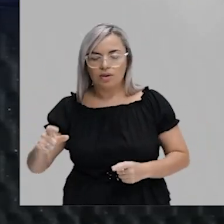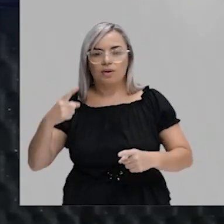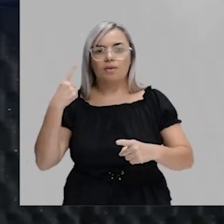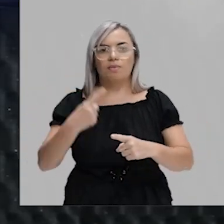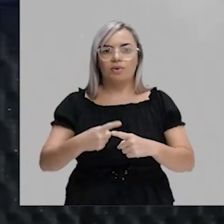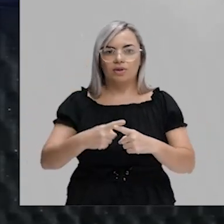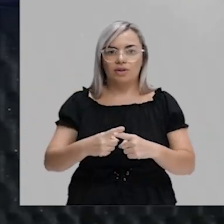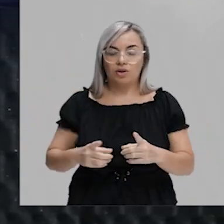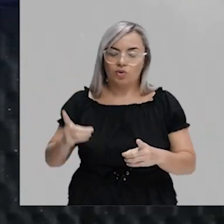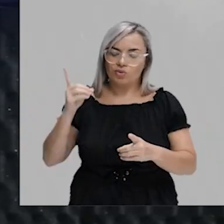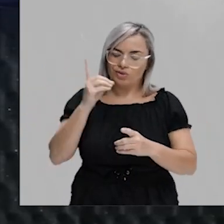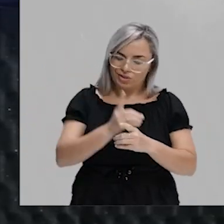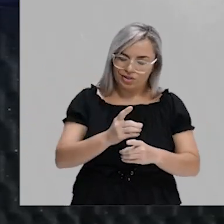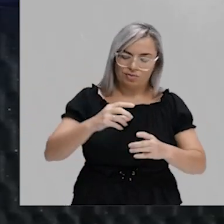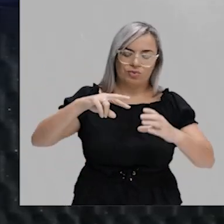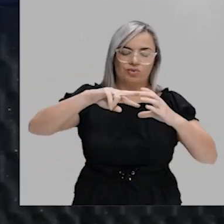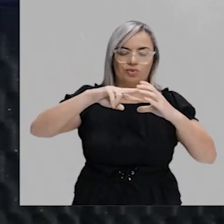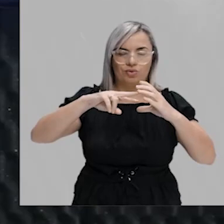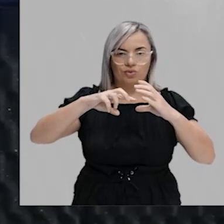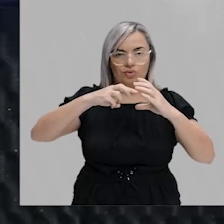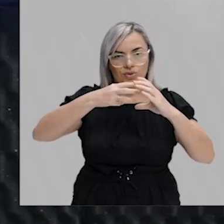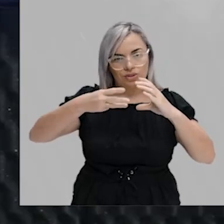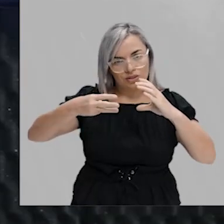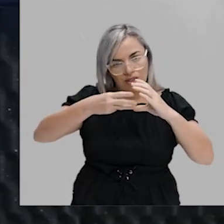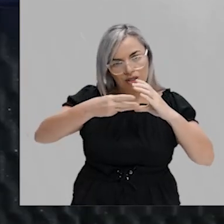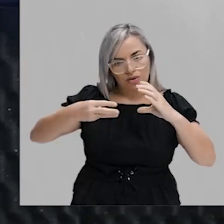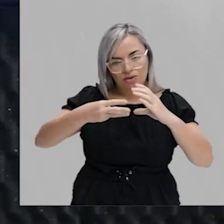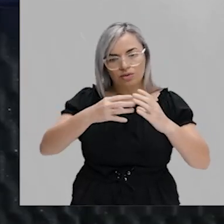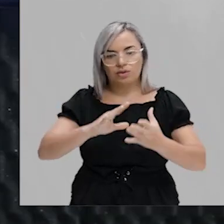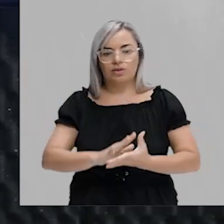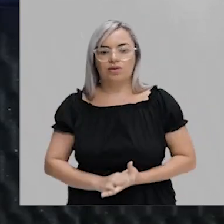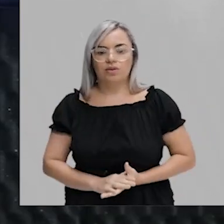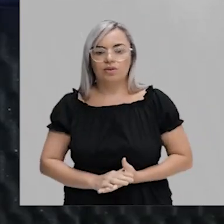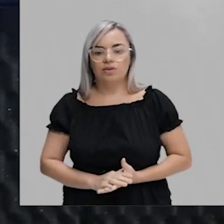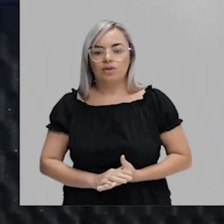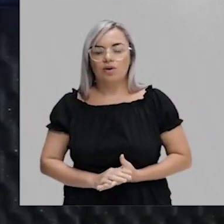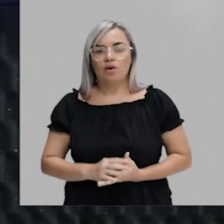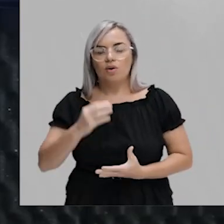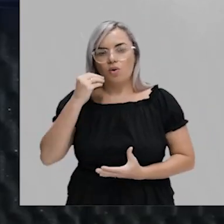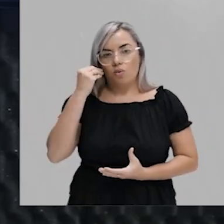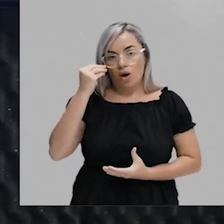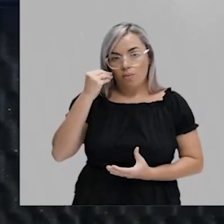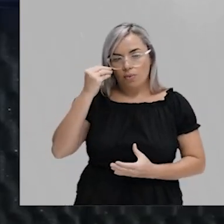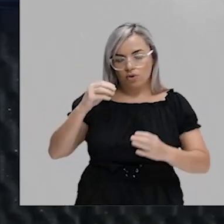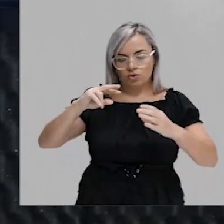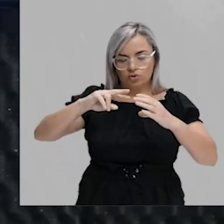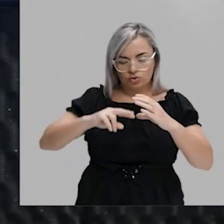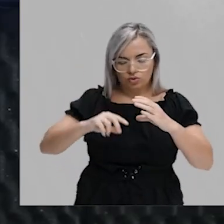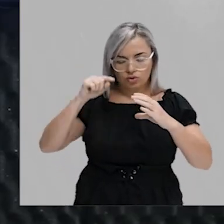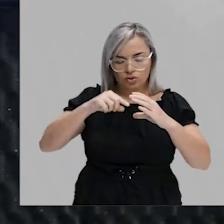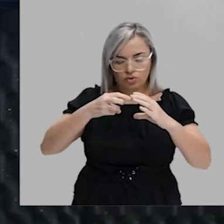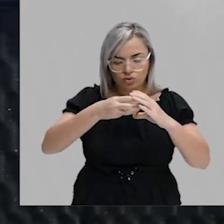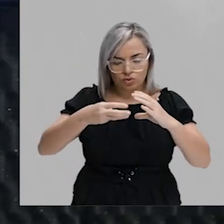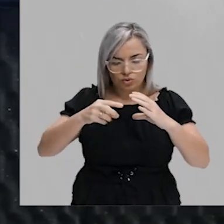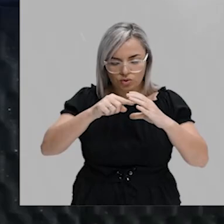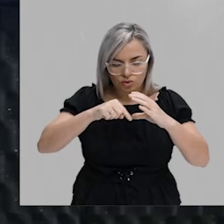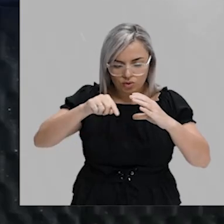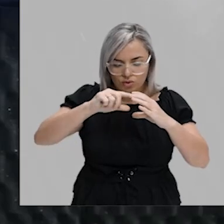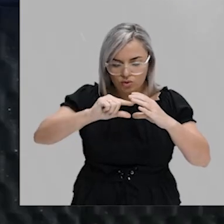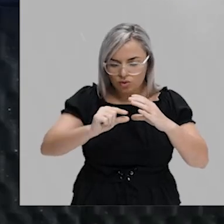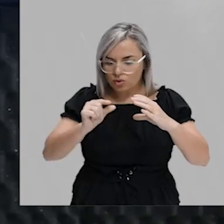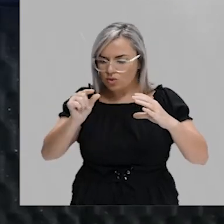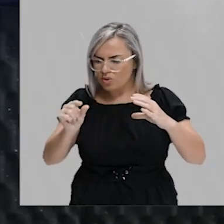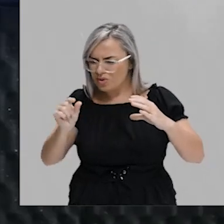encontrar células. Uma amostra usada no DNA fingerprint pode conter milhares de moléculas